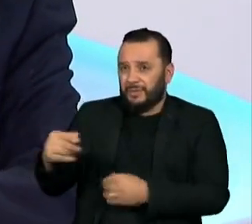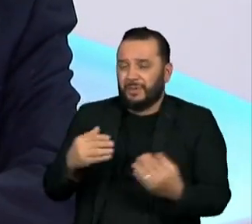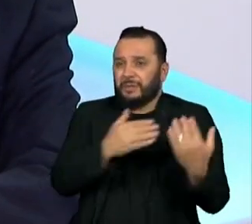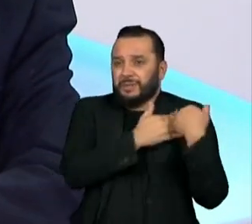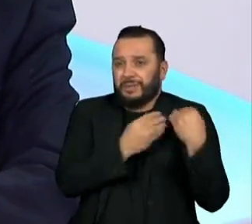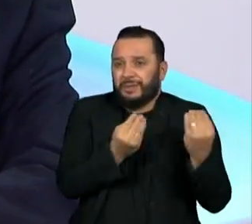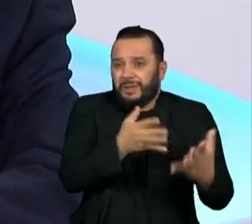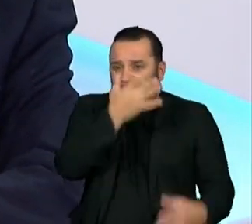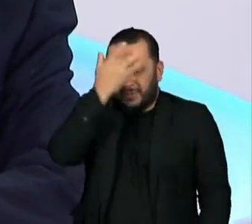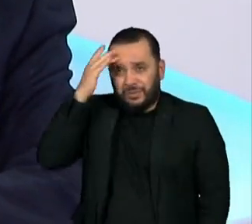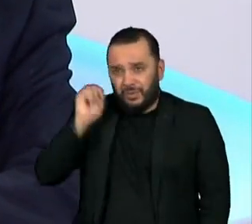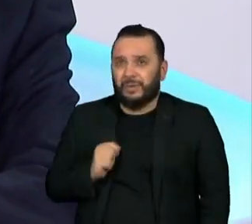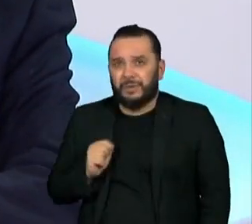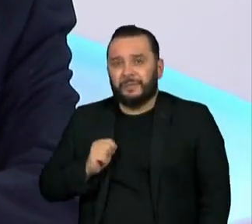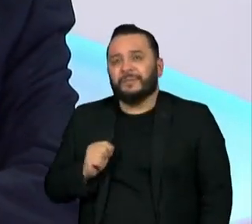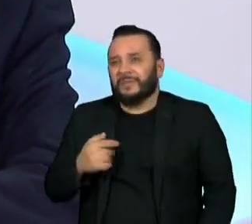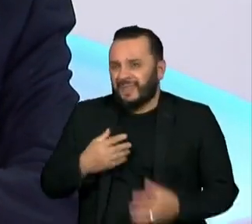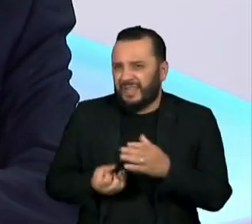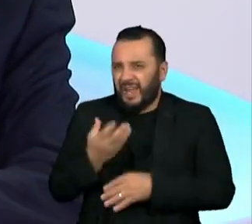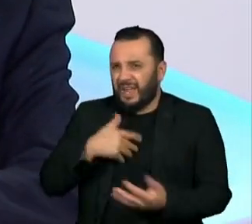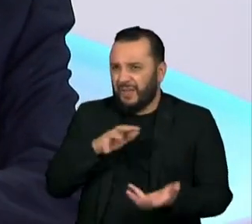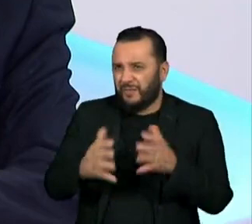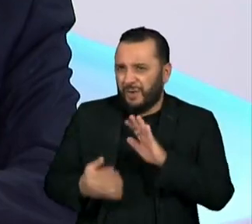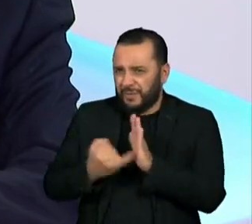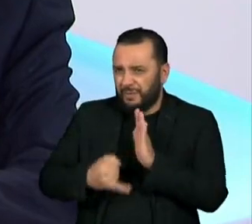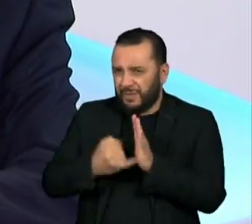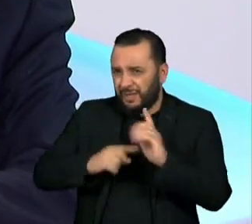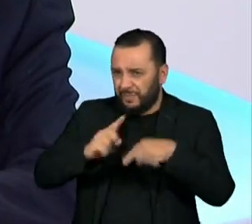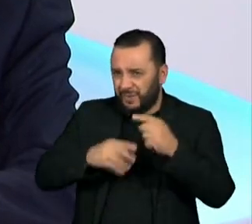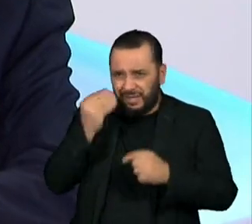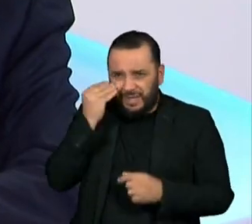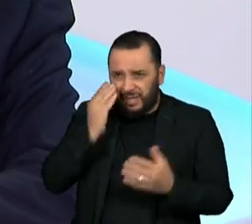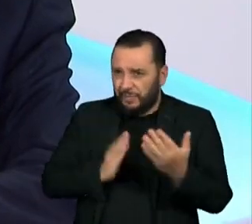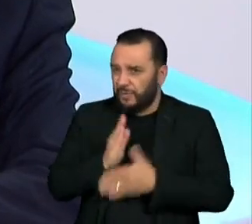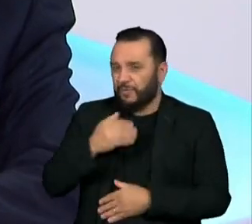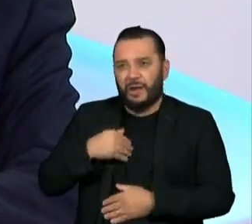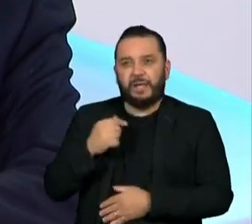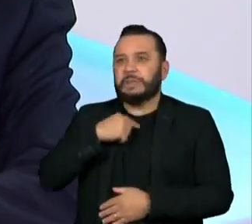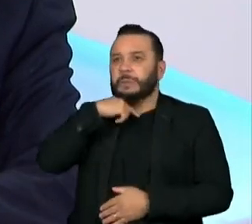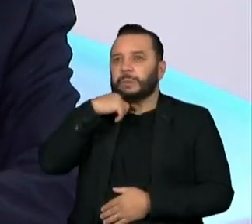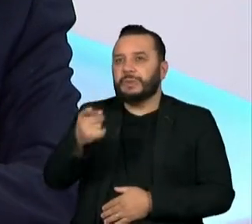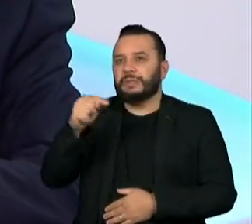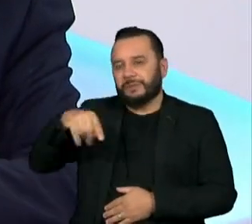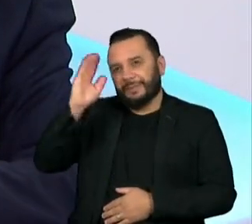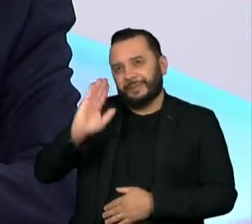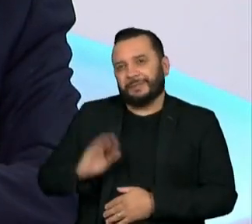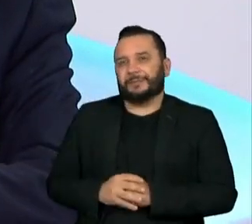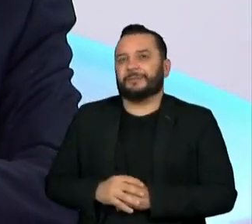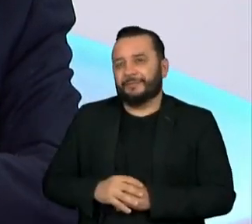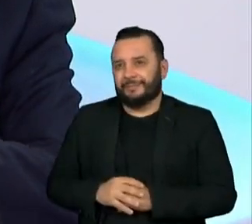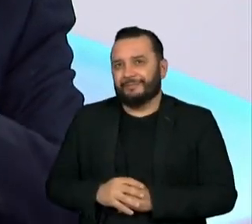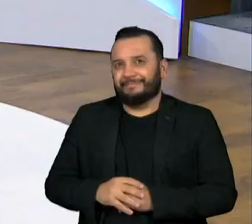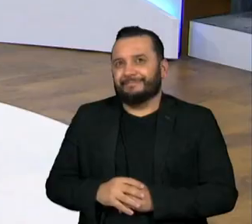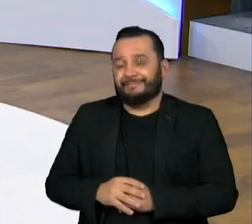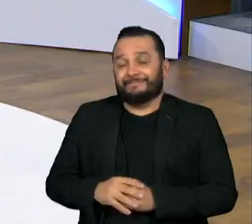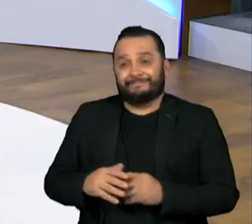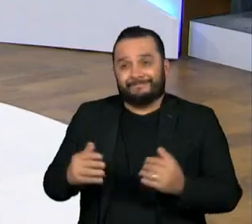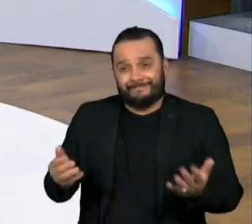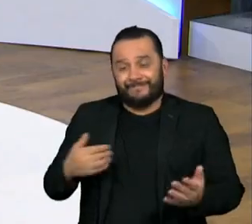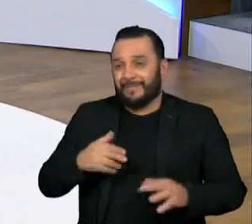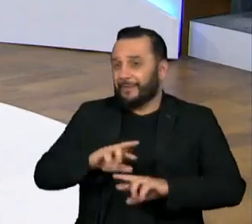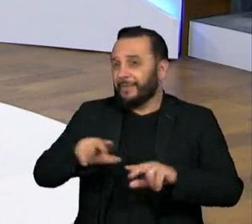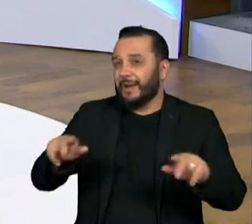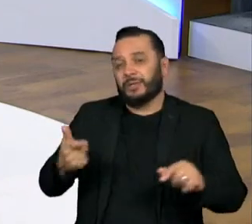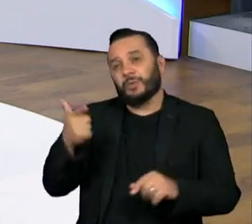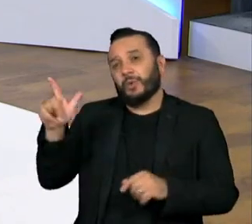Cruz grupo aí faz uma reforma tributária depois de tentar provar isso não funciona no Brasil ou presidente da panela isso